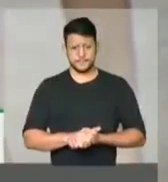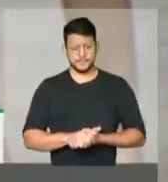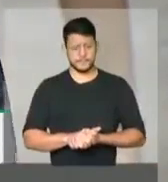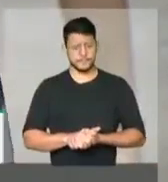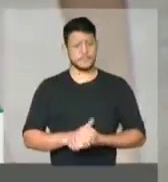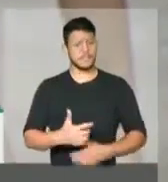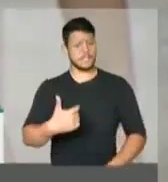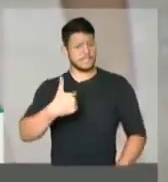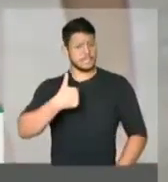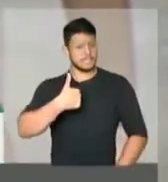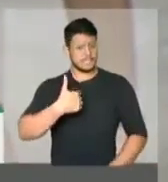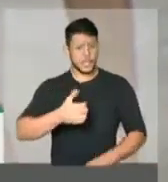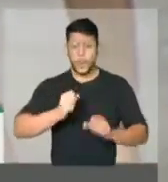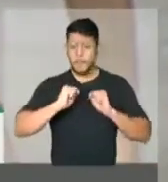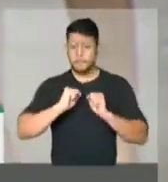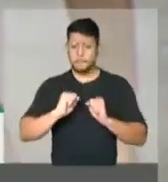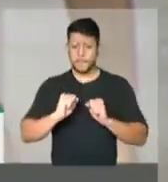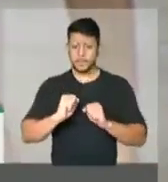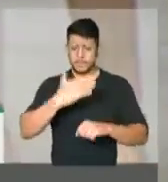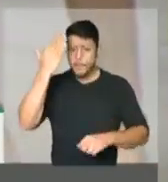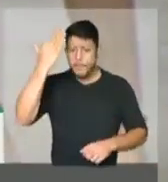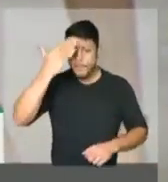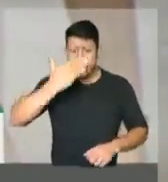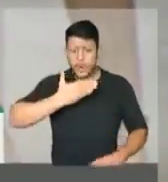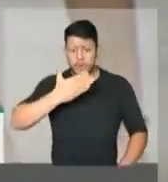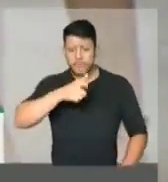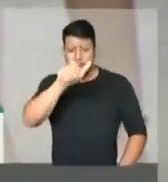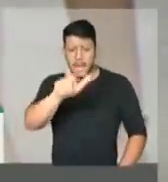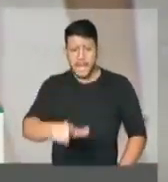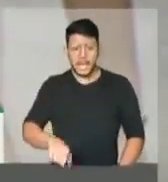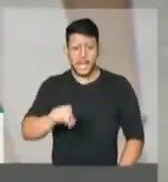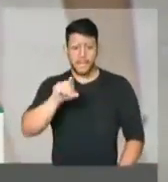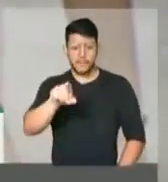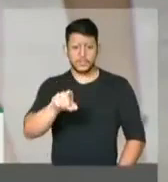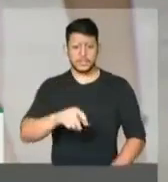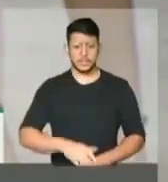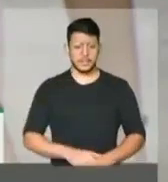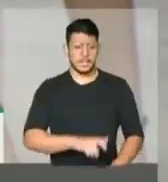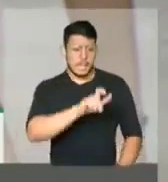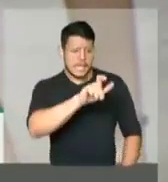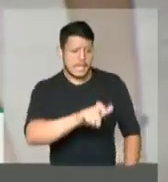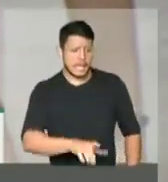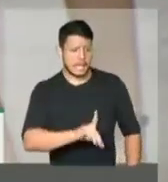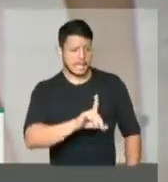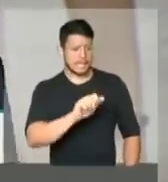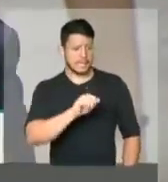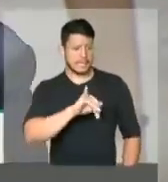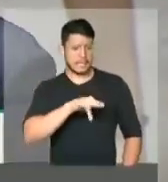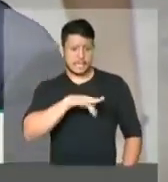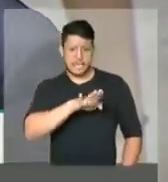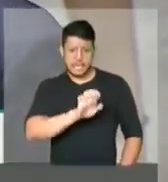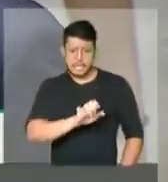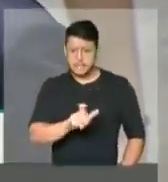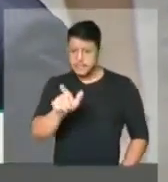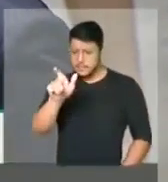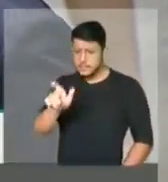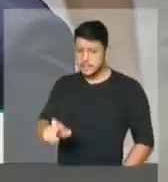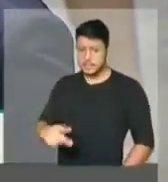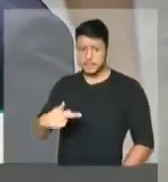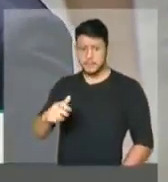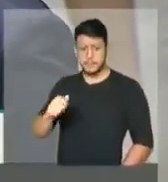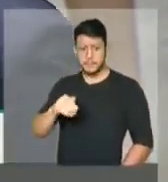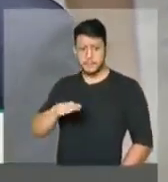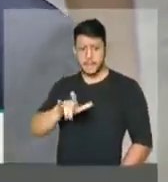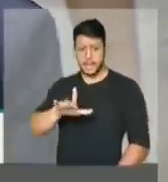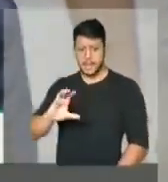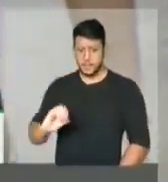Eu posso dar testemunho aqui quem é você, quem é Daiane, quem é Pablo, quem é esse cara